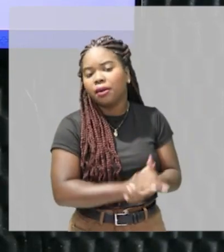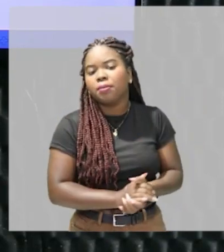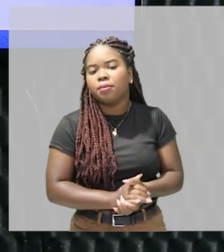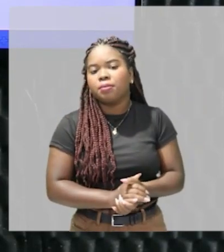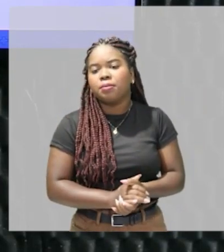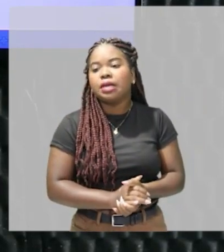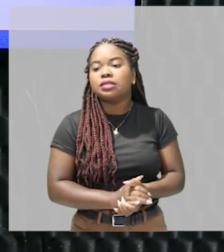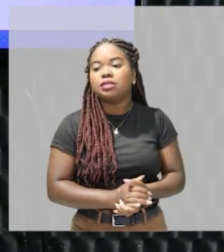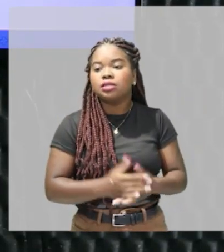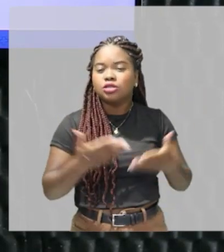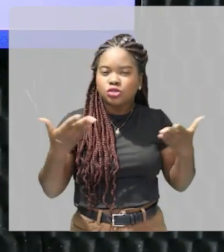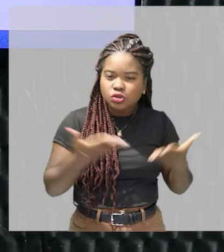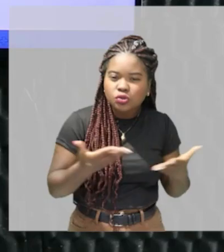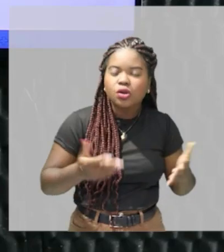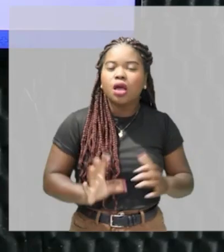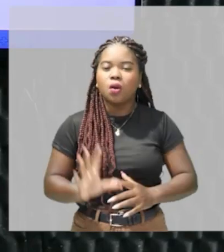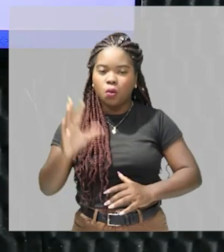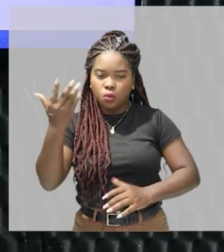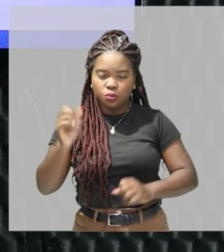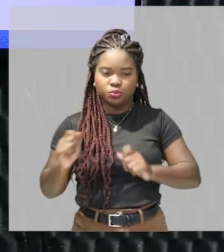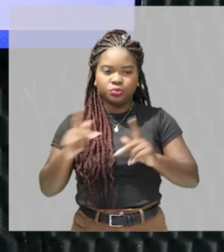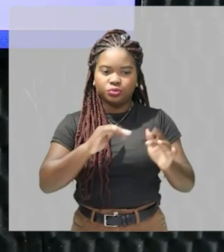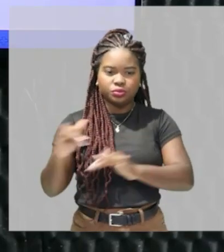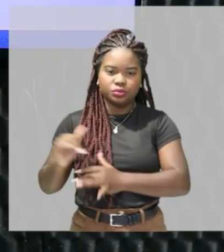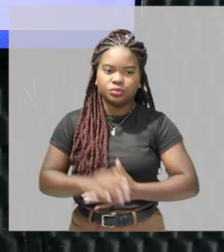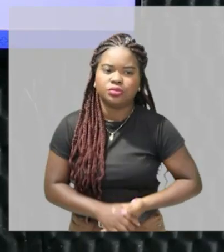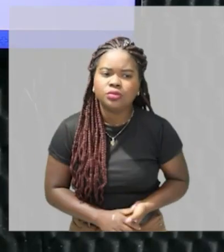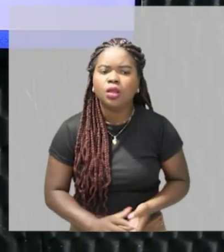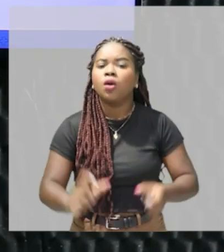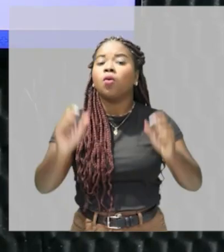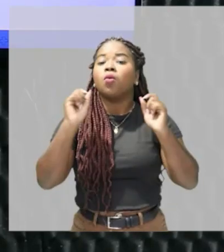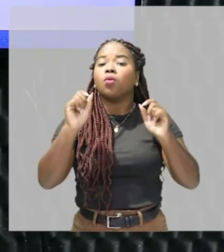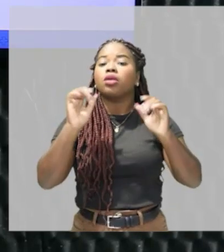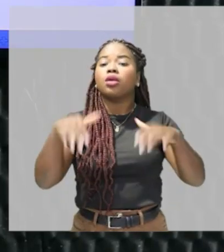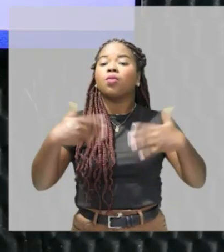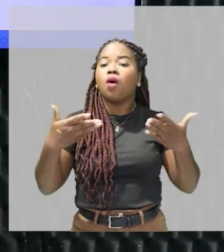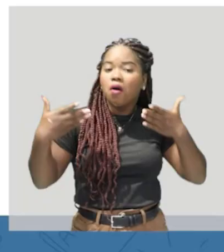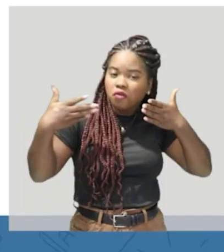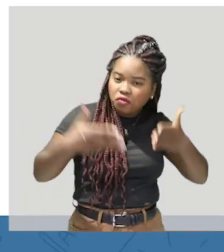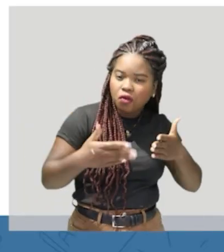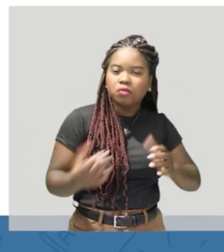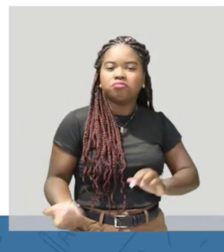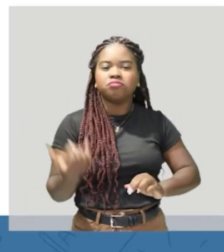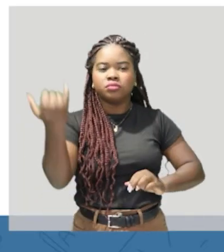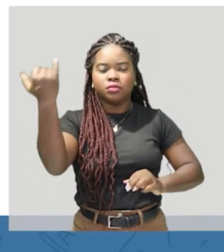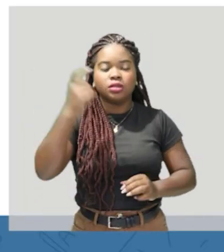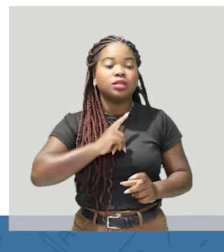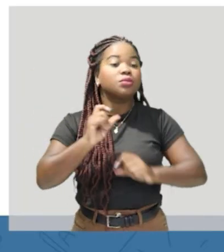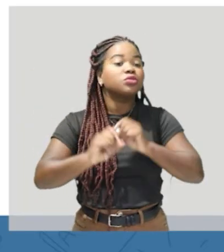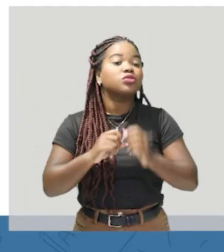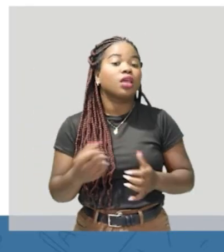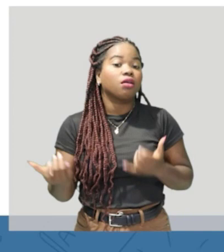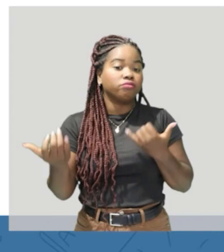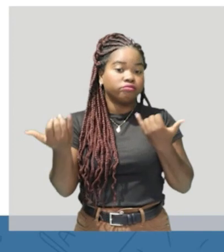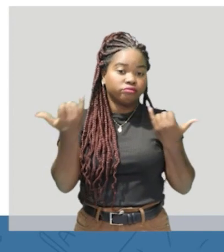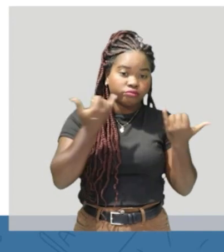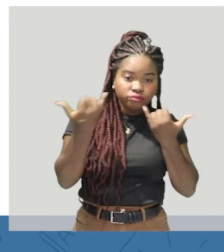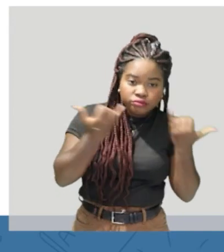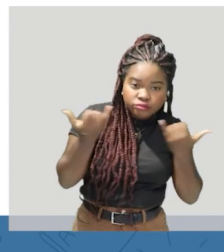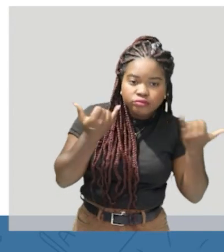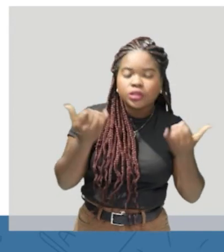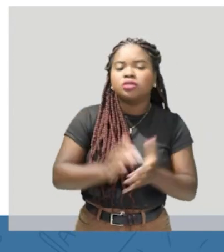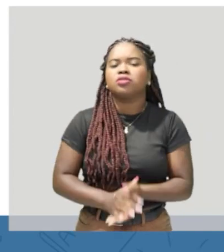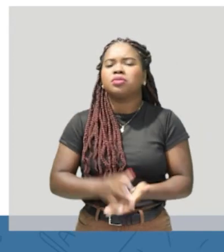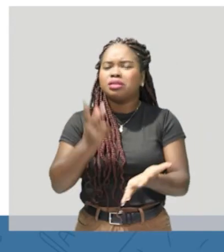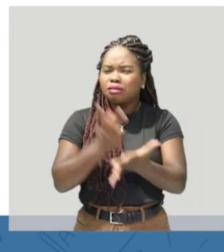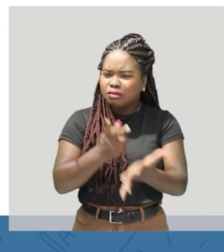atuais, correntes. Bom, o que eu destaco desse tipo de texto? Nós temos as notícias, que é muito frequente no Enem,